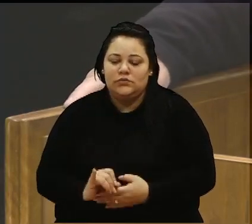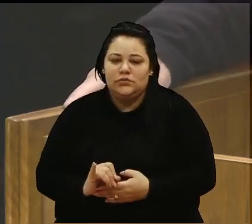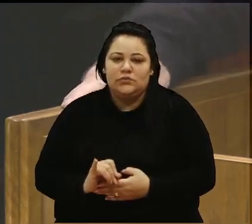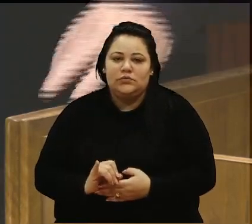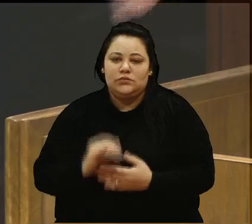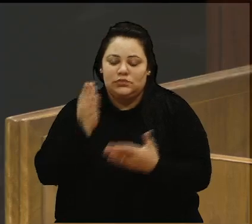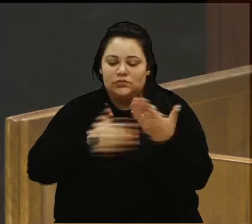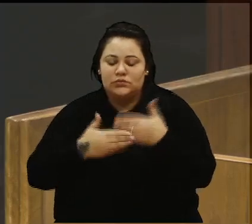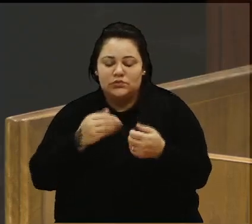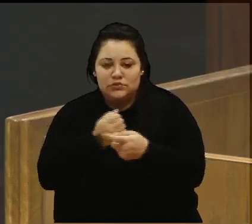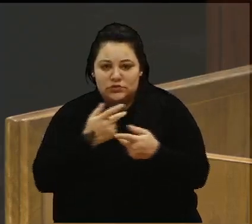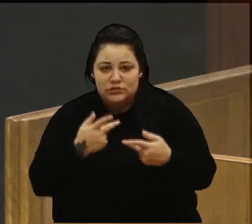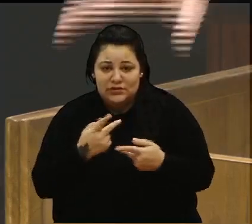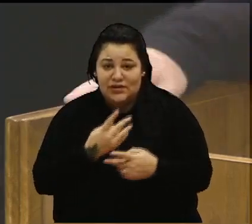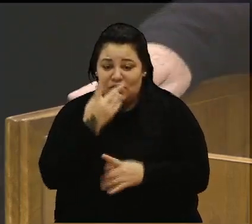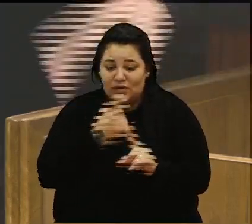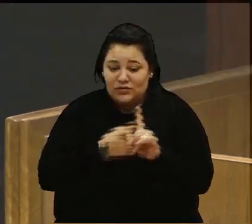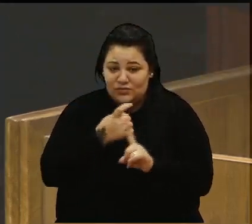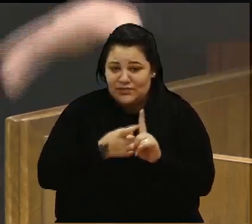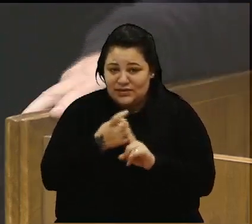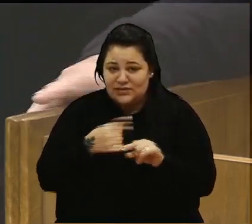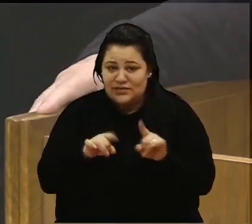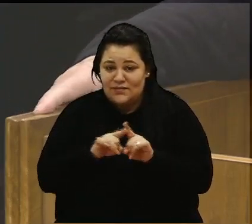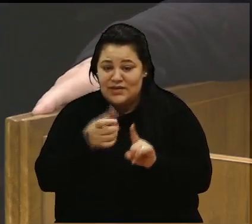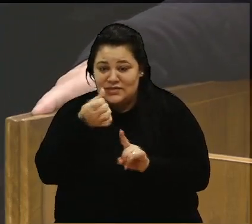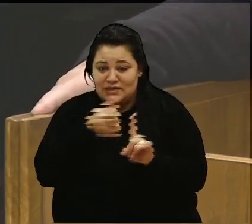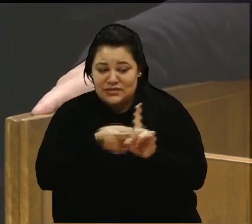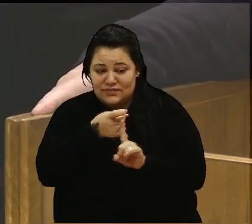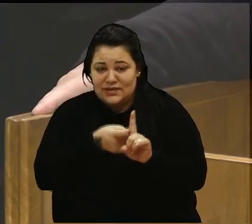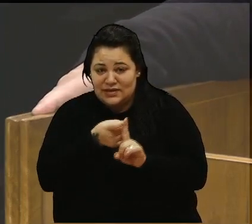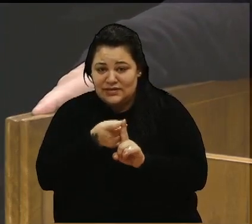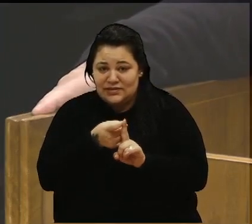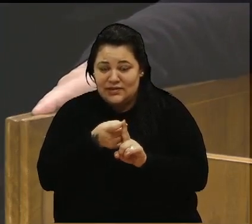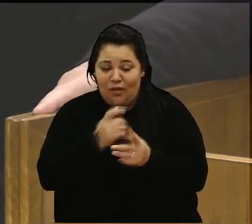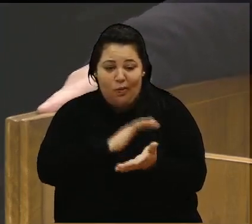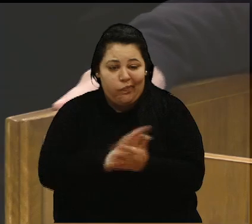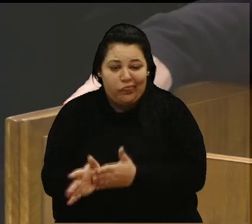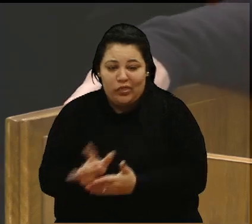período que a 4 meses, 6 meses, caía um governo.